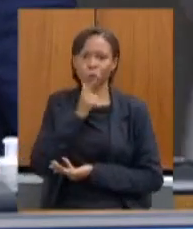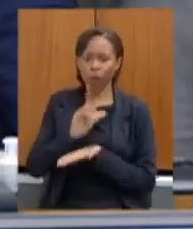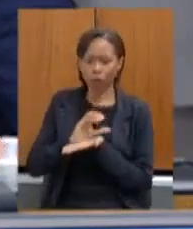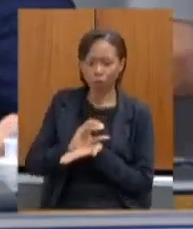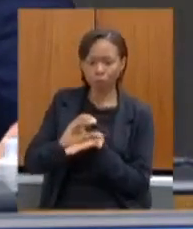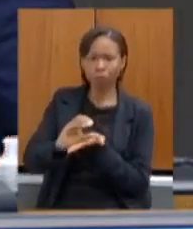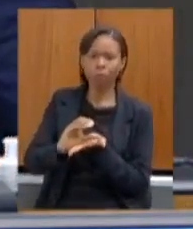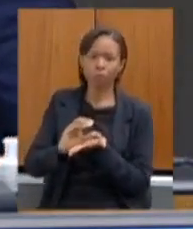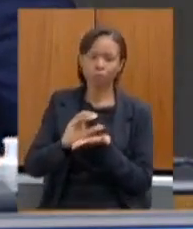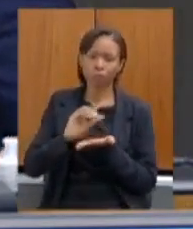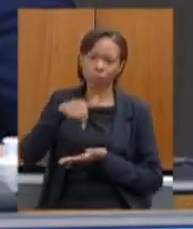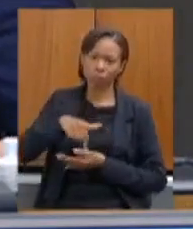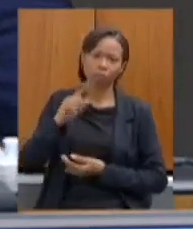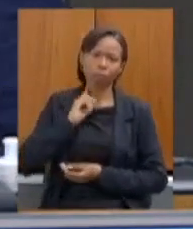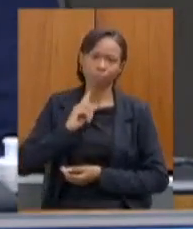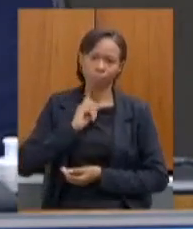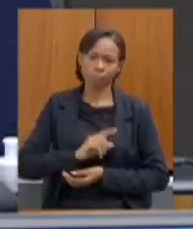Estado.